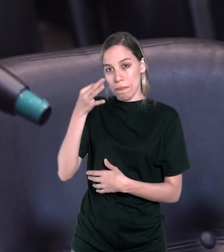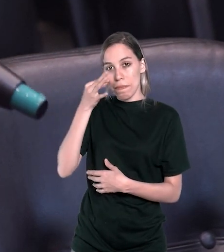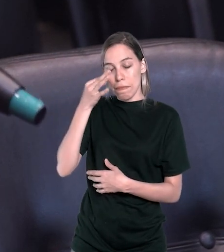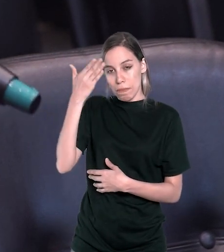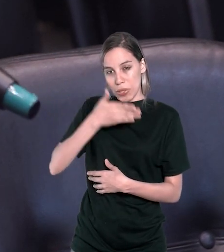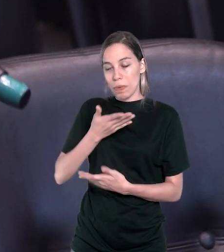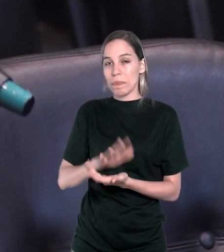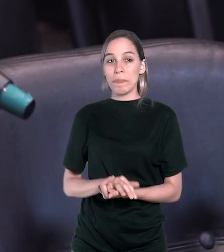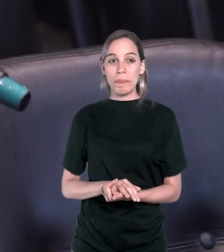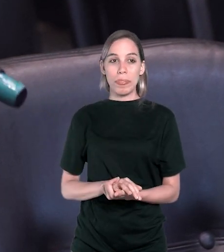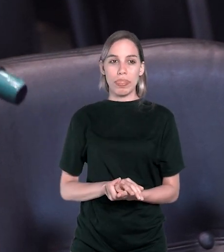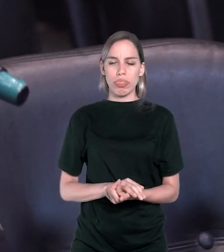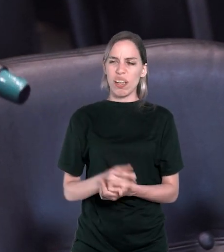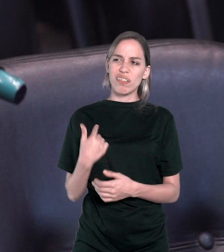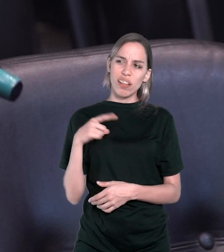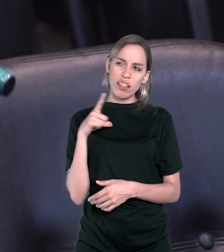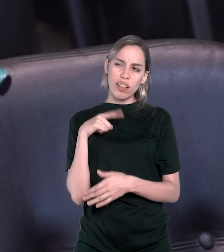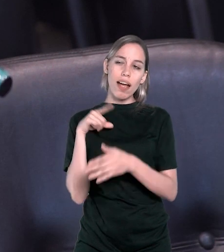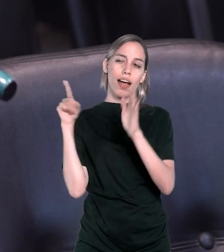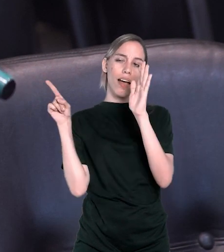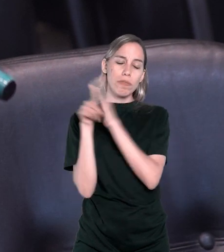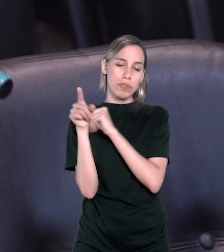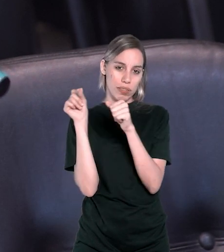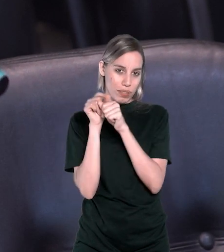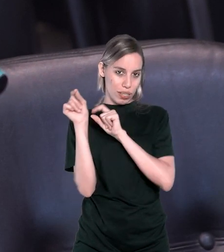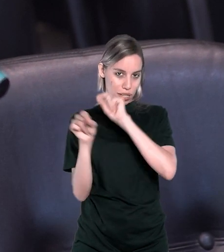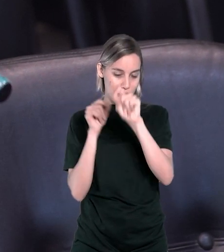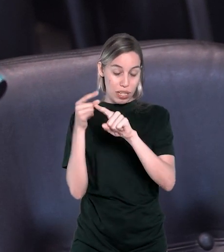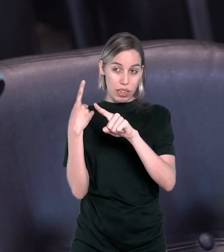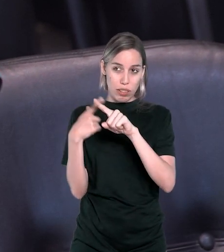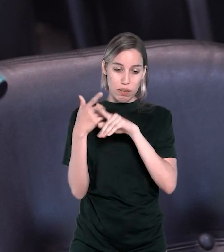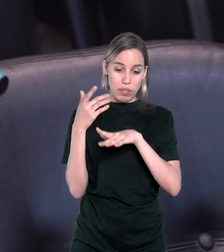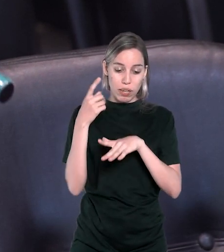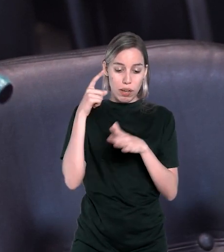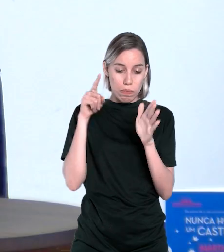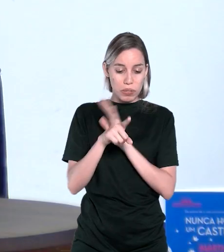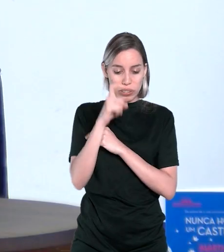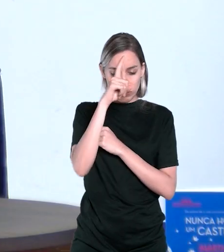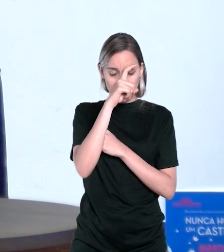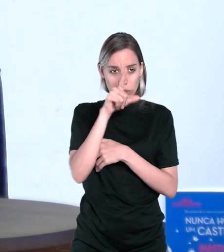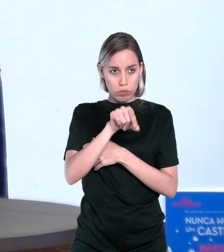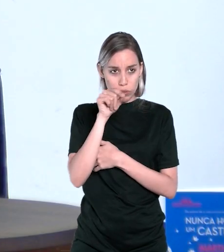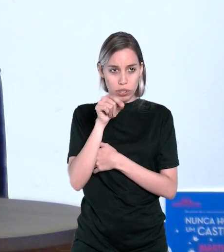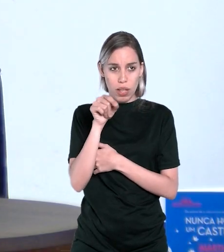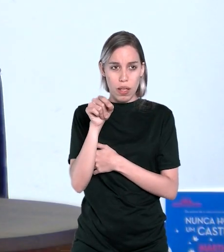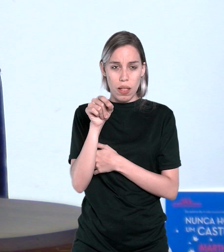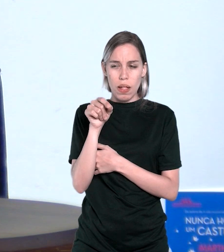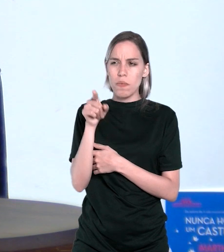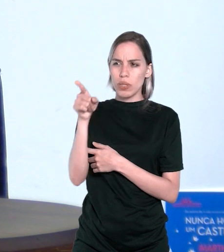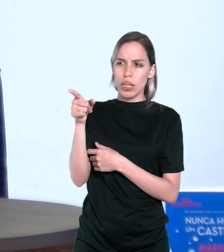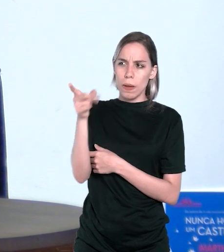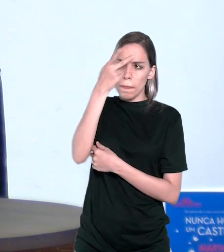pergunta muito simples, talvez uma pergunta muito difícil, porque para mim é difícil de escolher também. Mas, enquanto leitora, qual que é seu livro